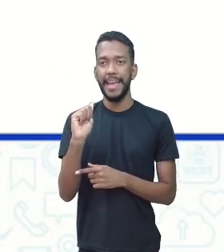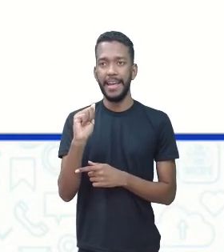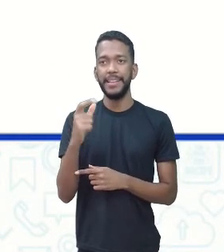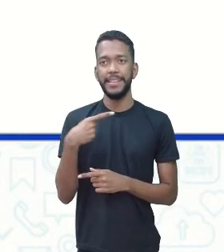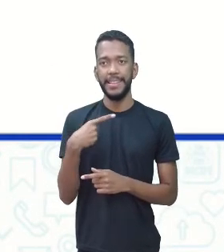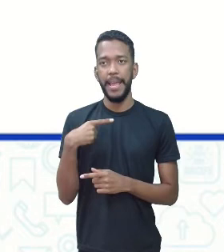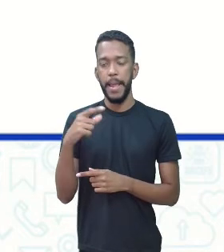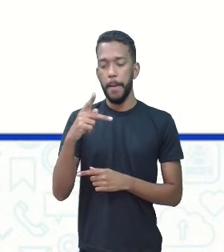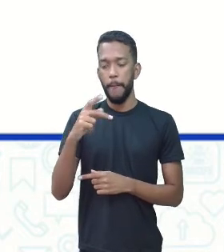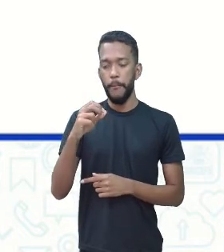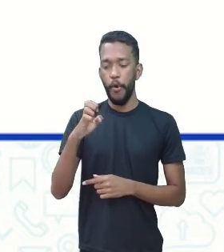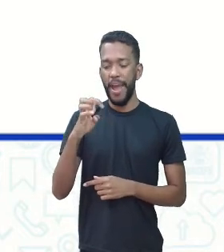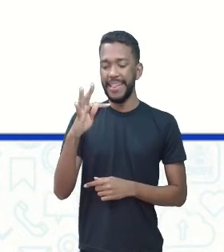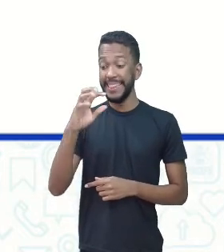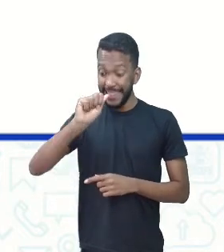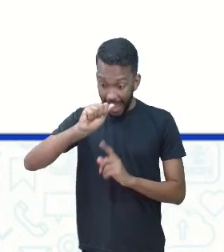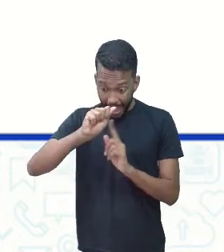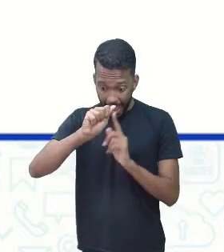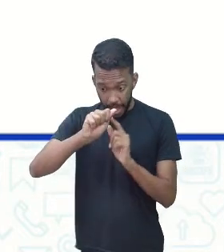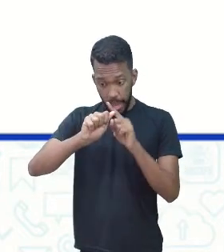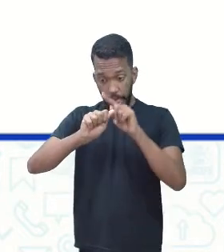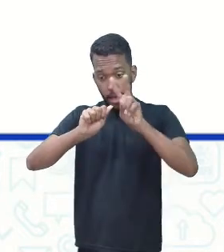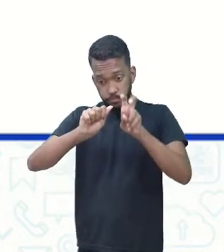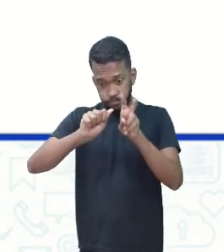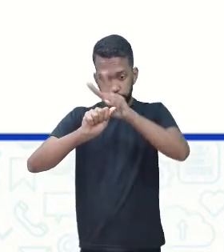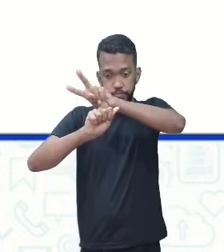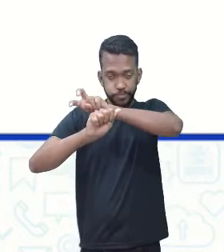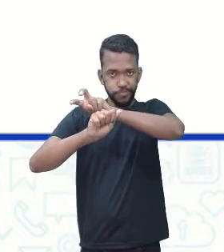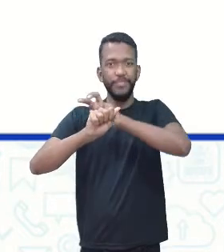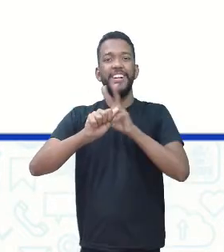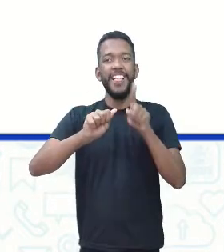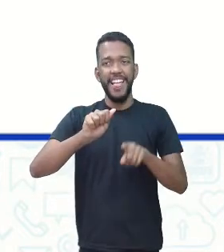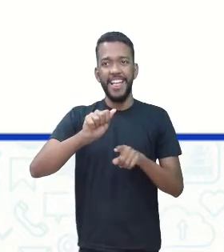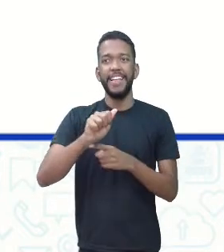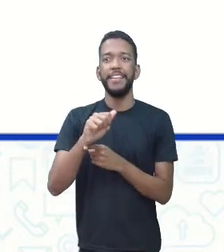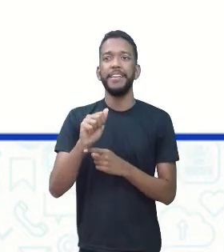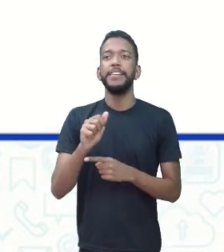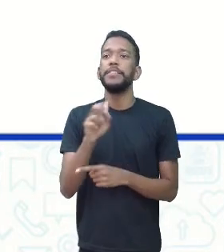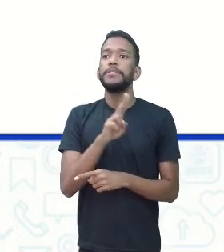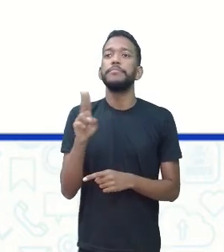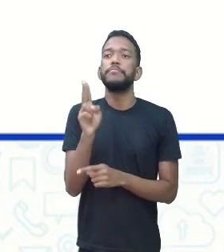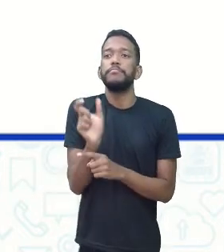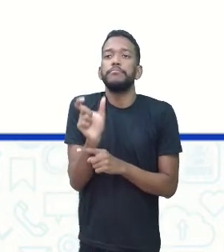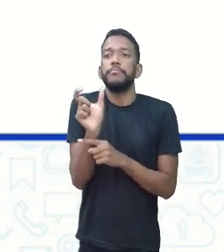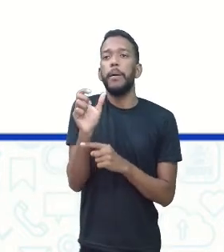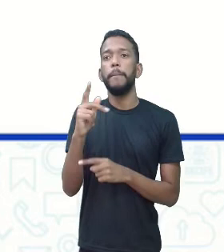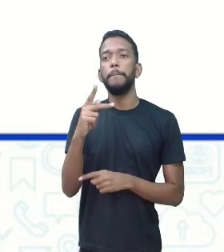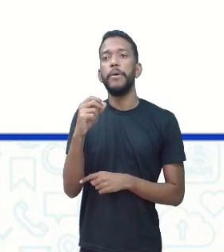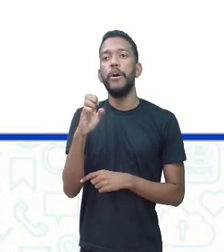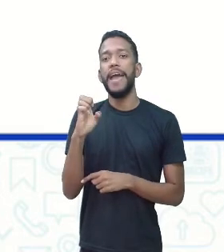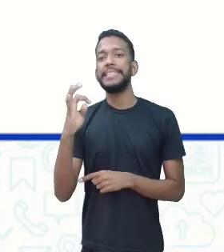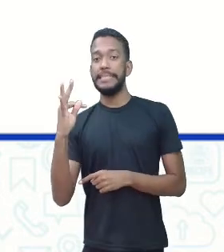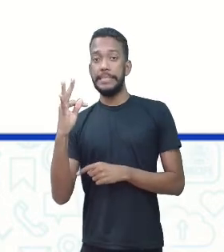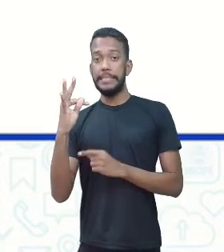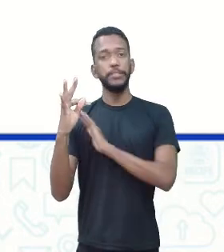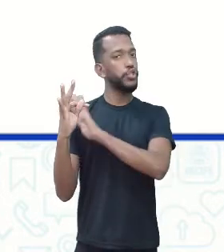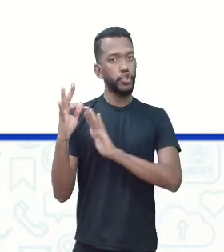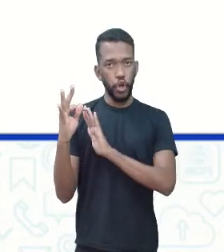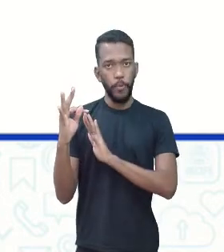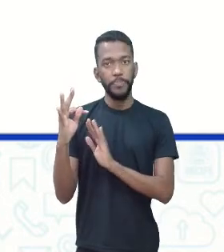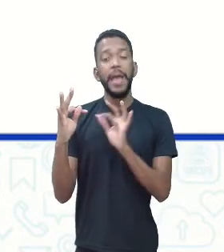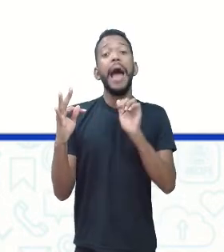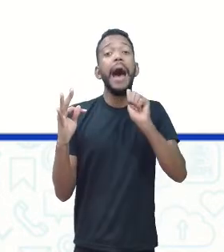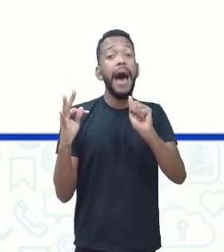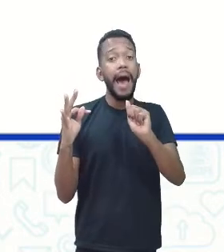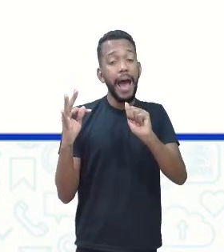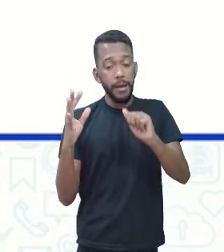A, não é? O radical da palavra poeta é poete, não é? Até o T. E o A,